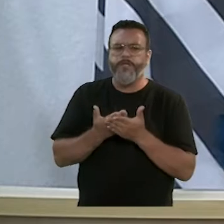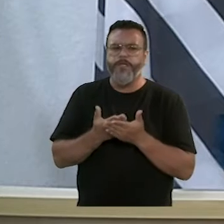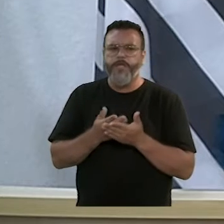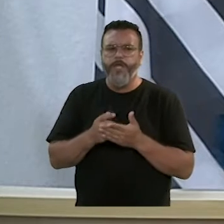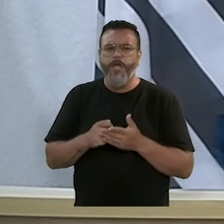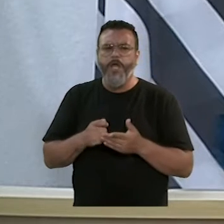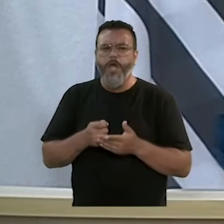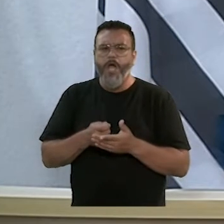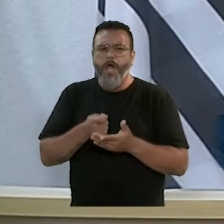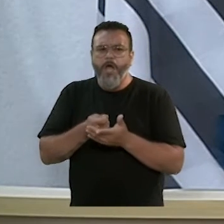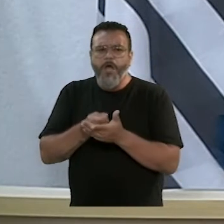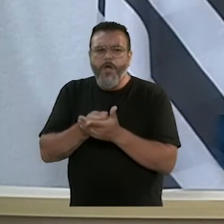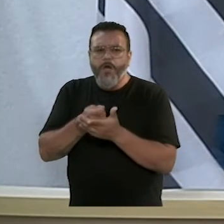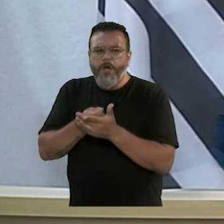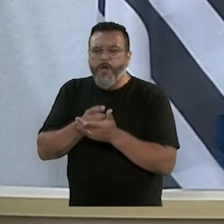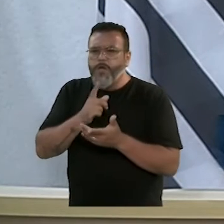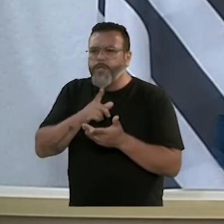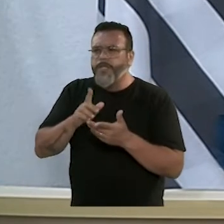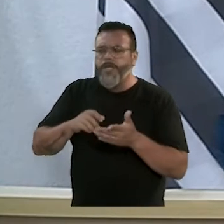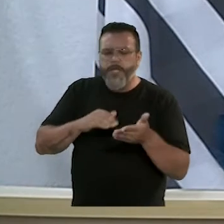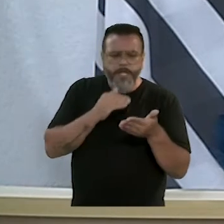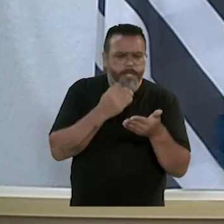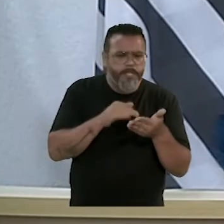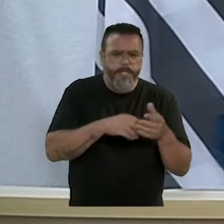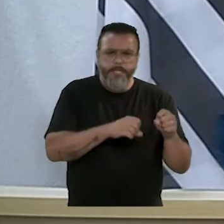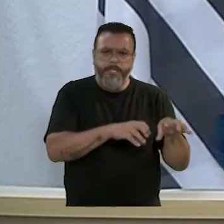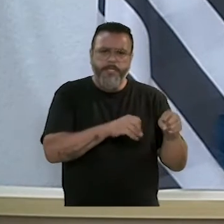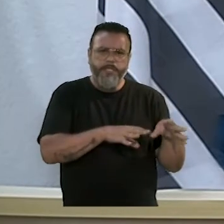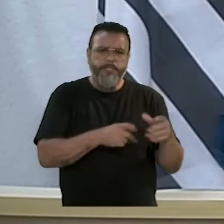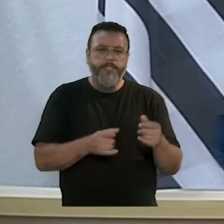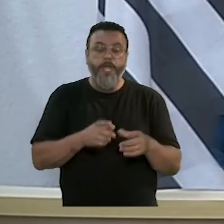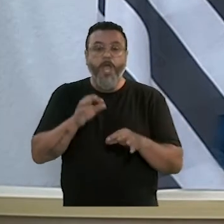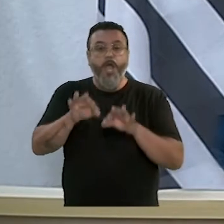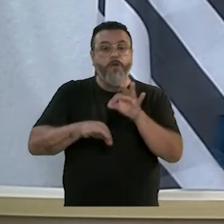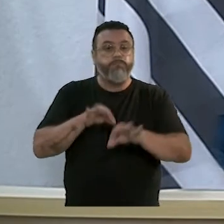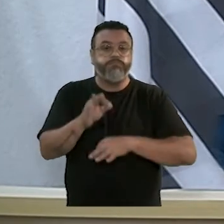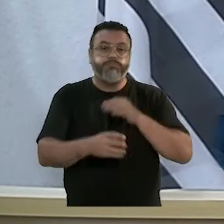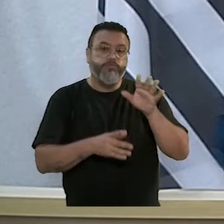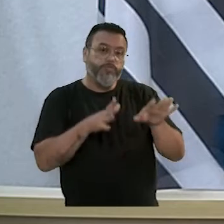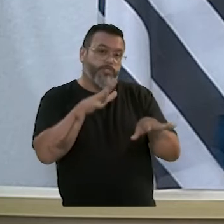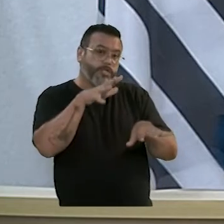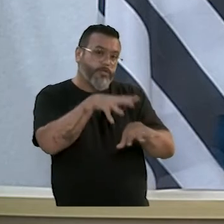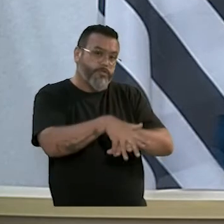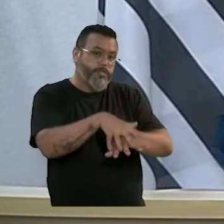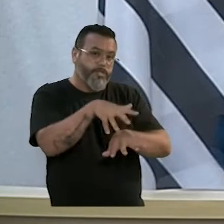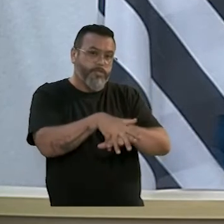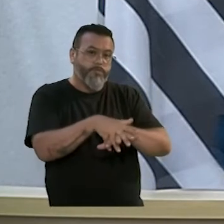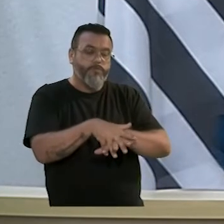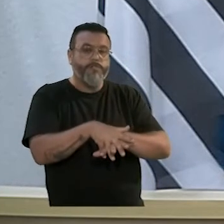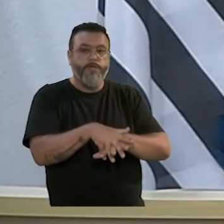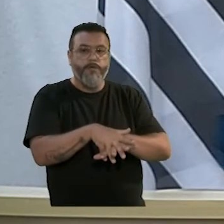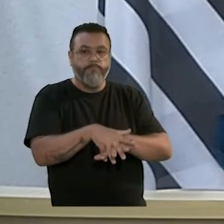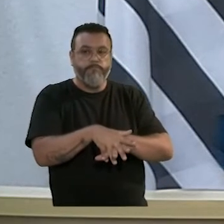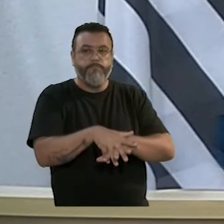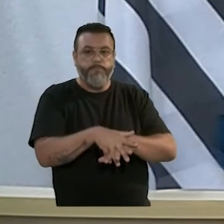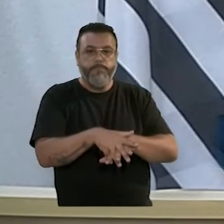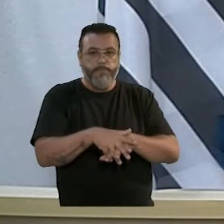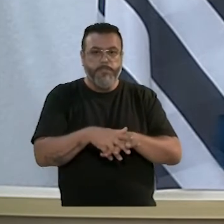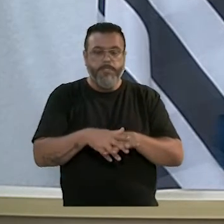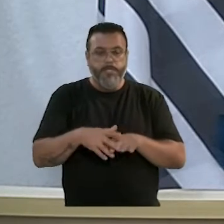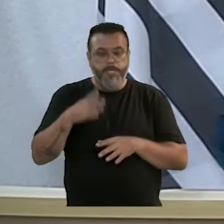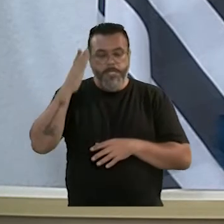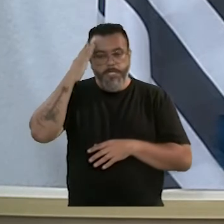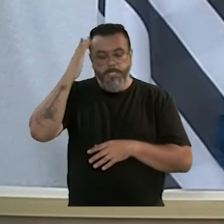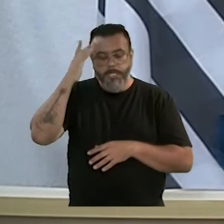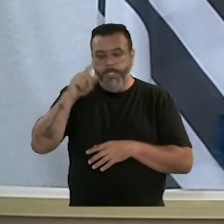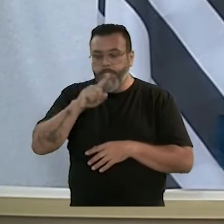de Educação fazer projetos realmente de inclusão, né? Nós sabemos aí que foi comprado alguns espaços para fazer,